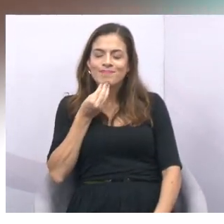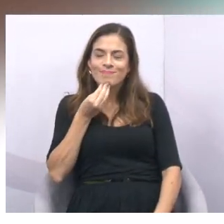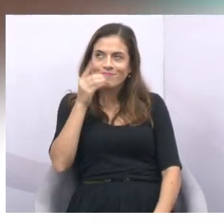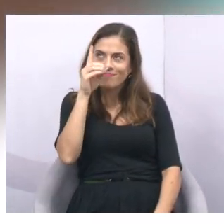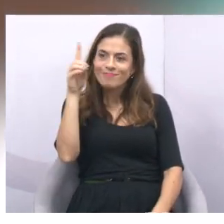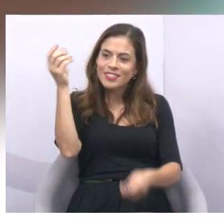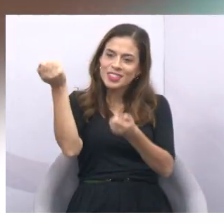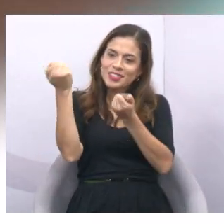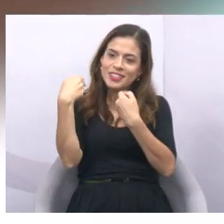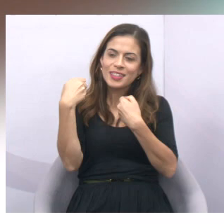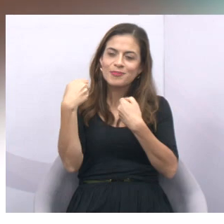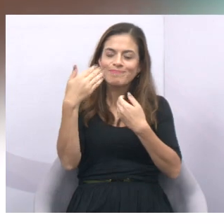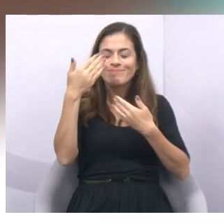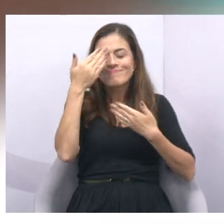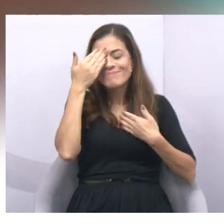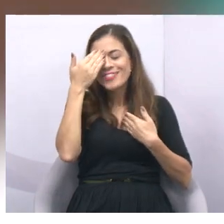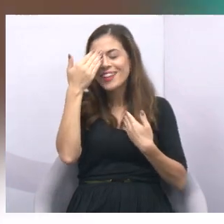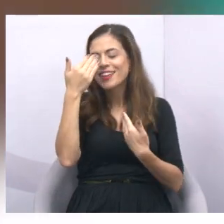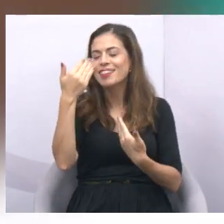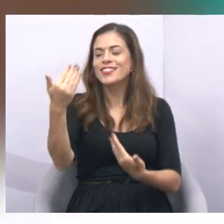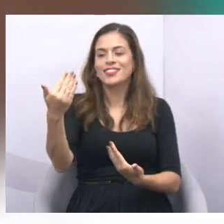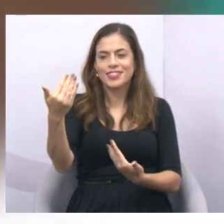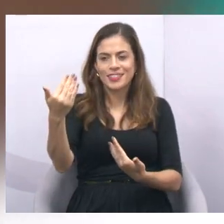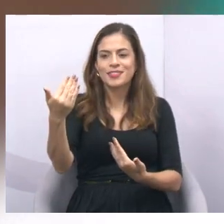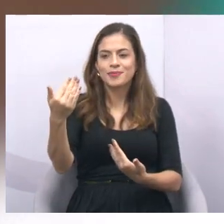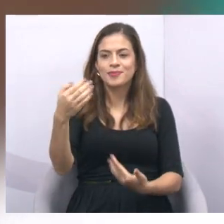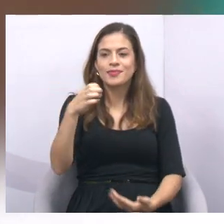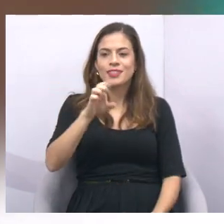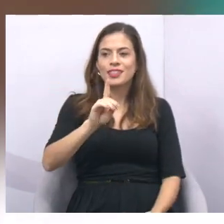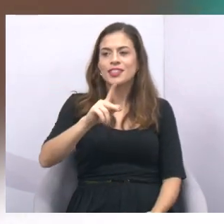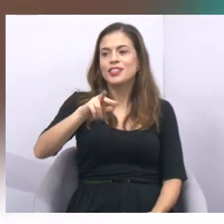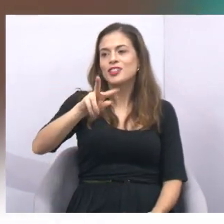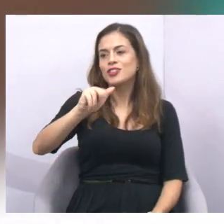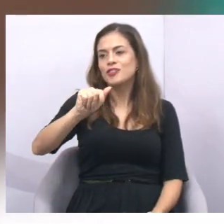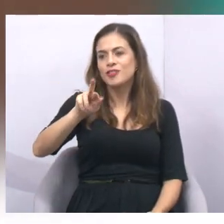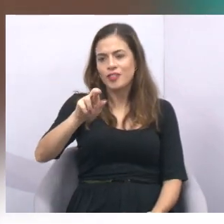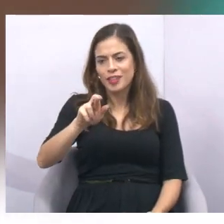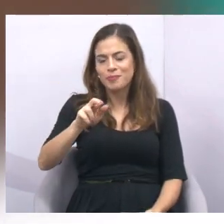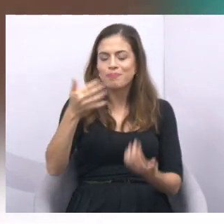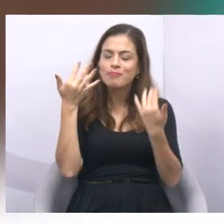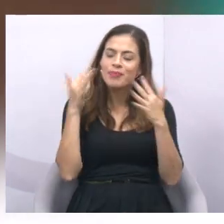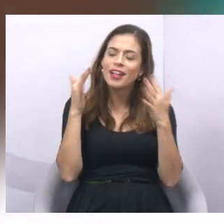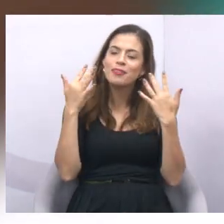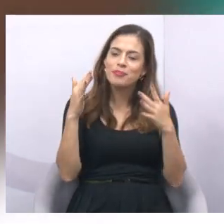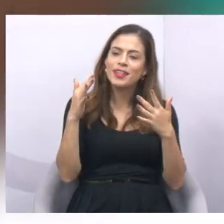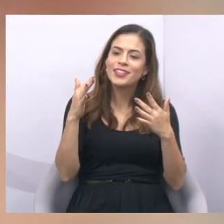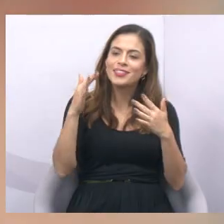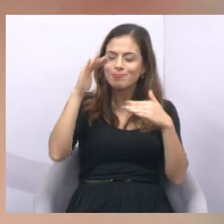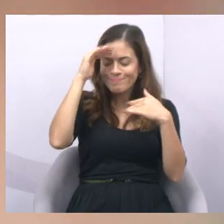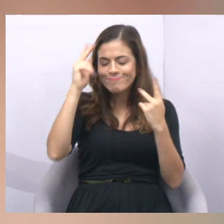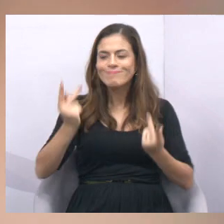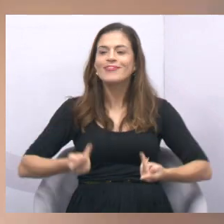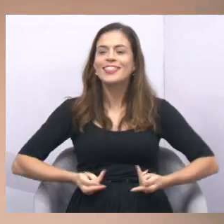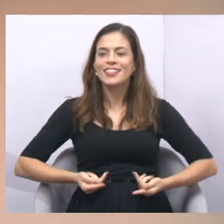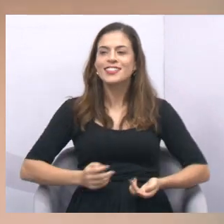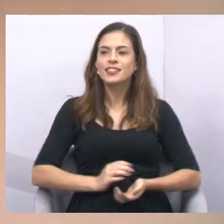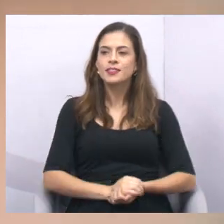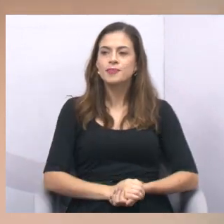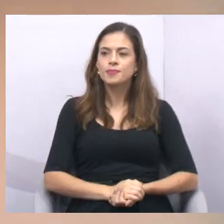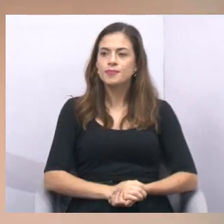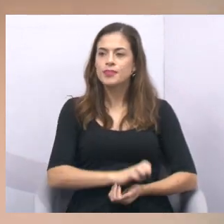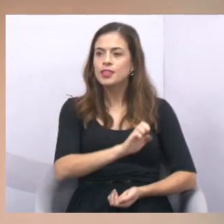deu. Eu quero agradecer. Edivar, parabéns, você merece muito mais, cara. E